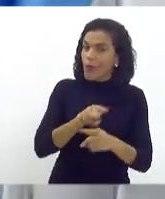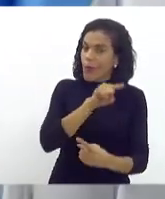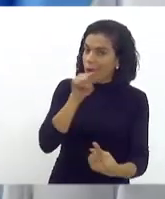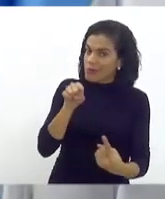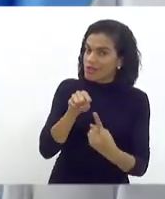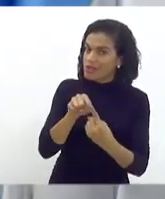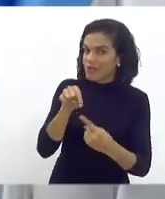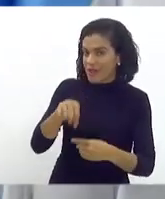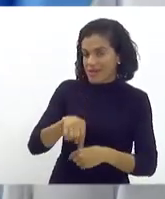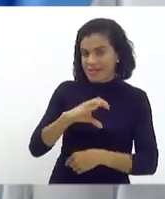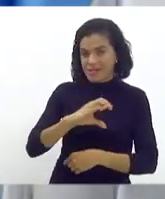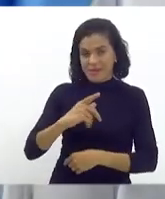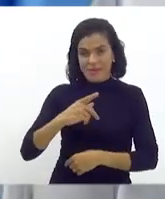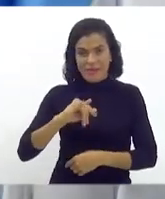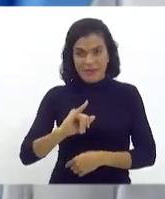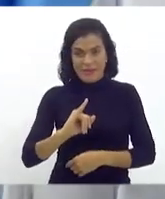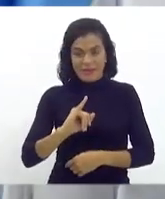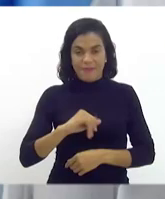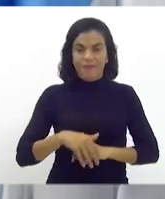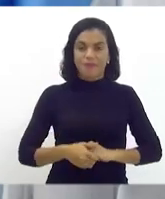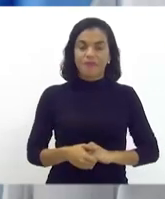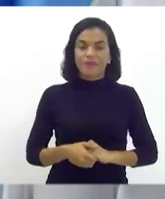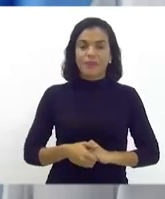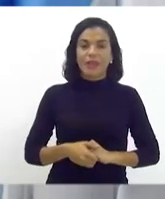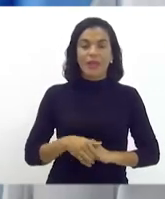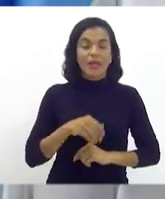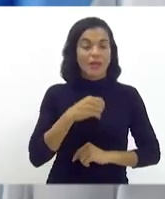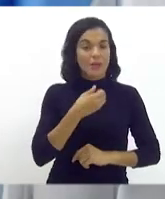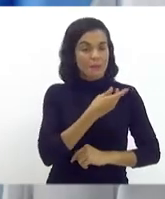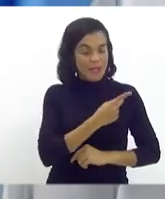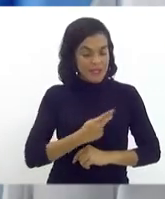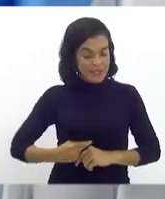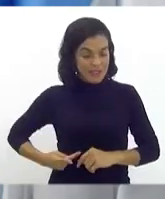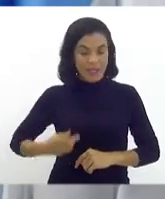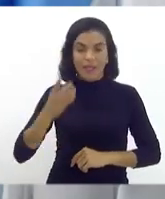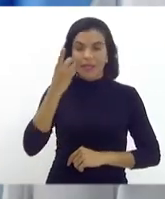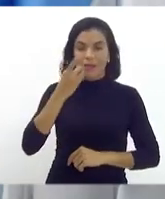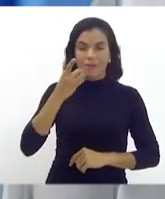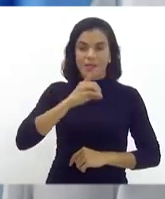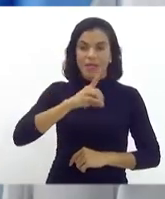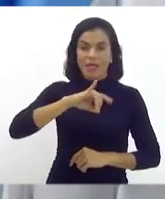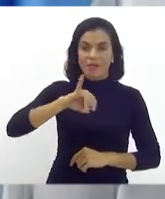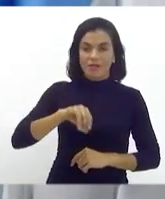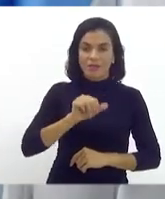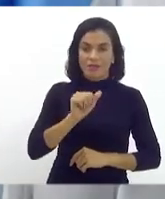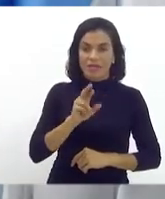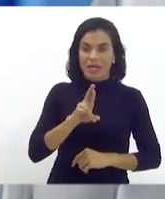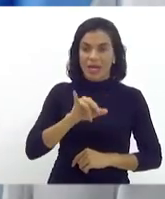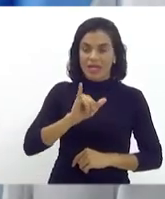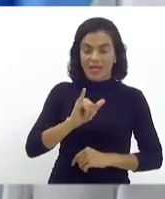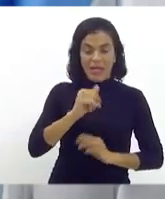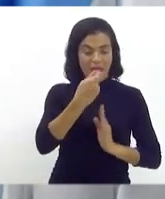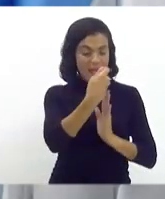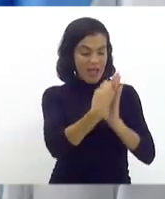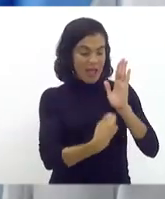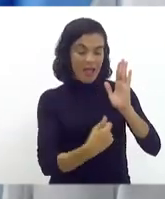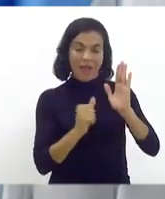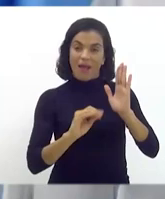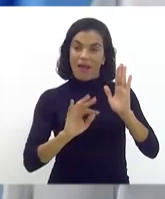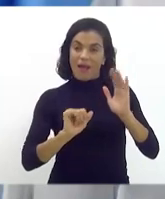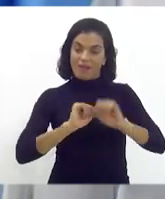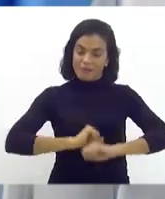objetivo desta CPI quero agradecer a presença da senhora Isabel que é defensora pública super